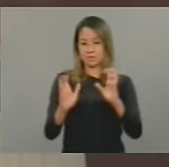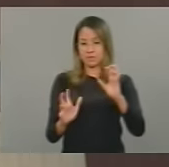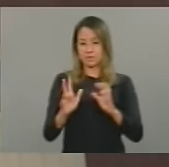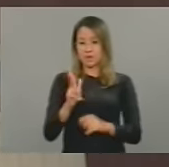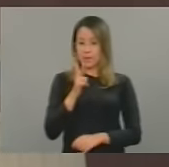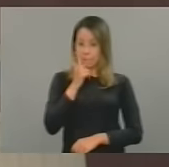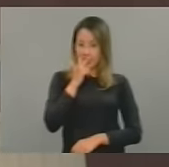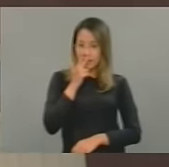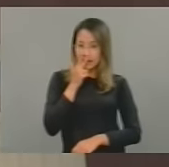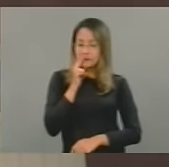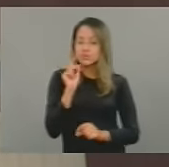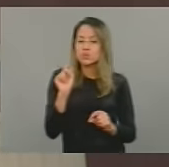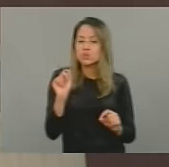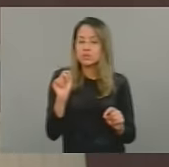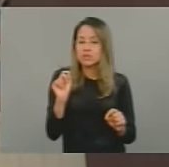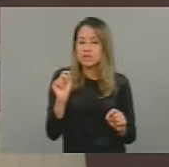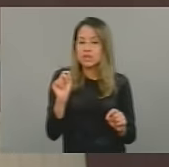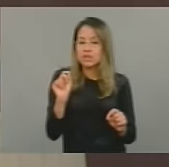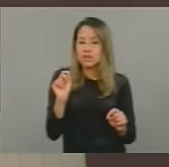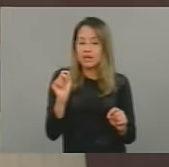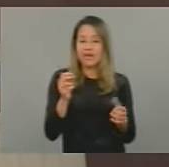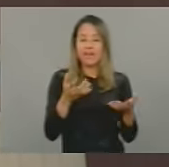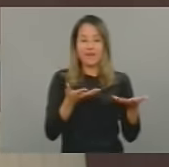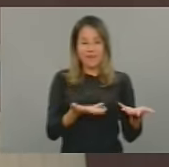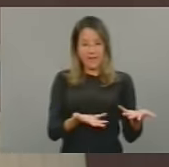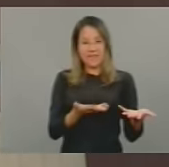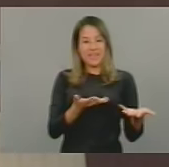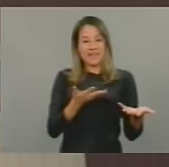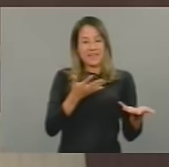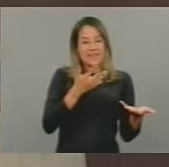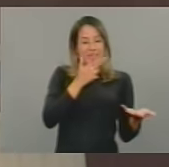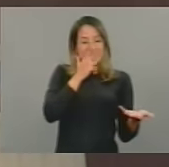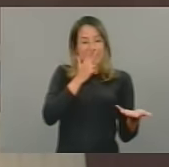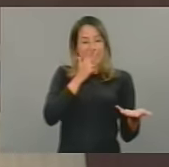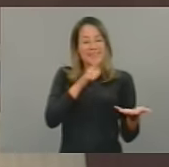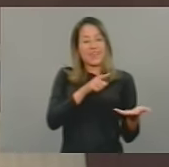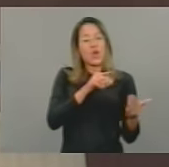Bolsonaro e vaiam João Pedro Stedley.